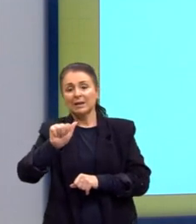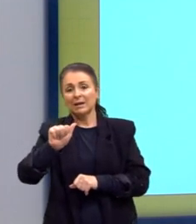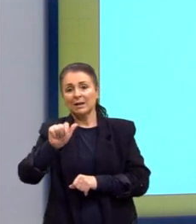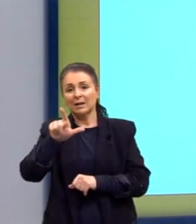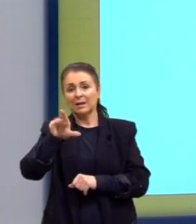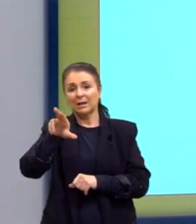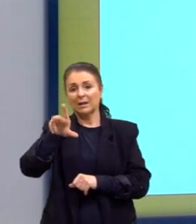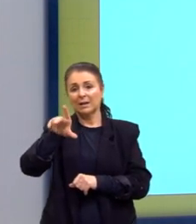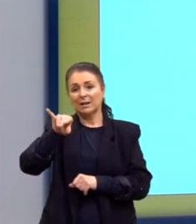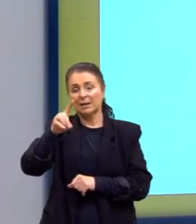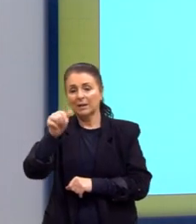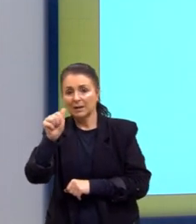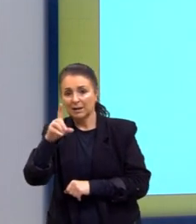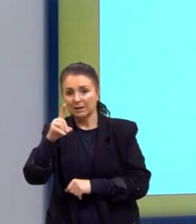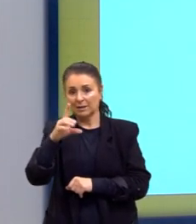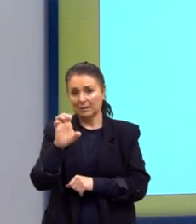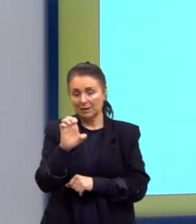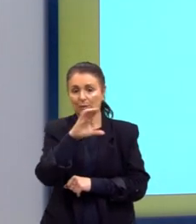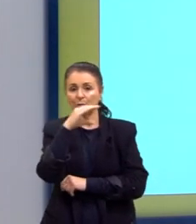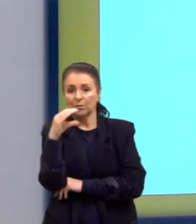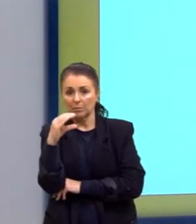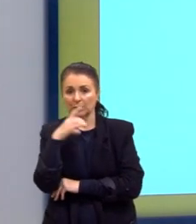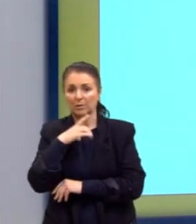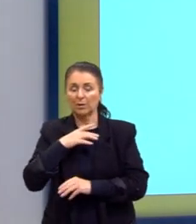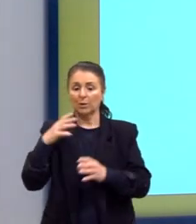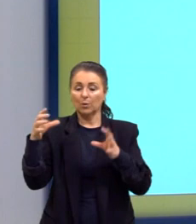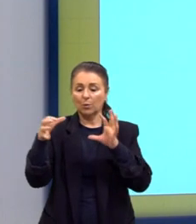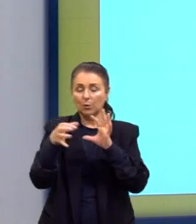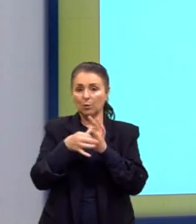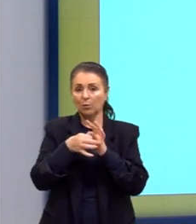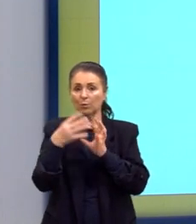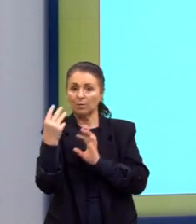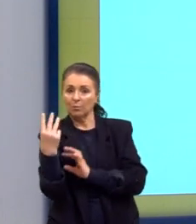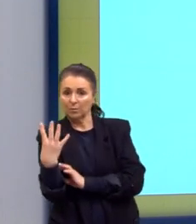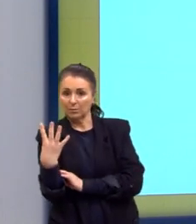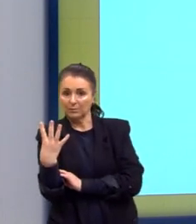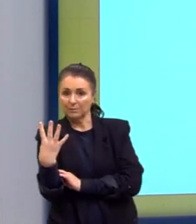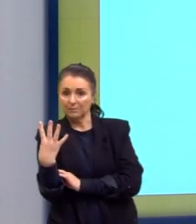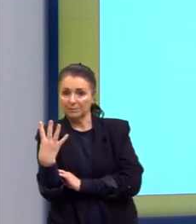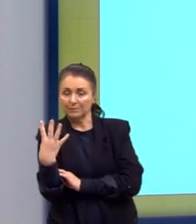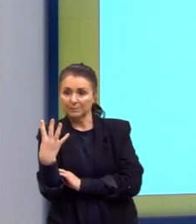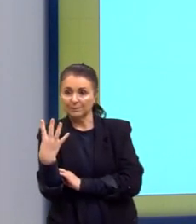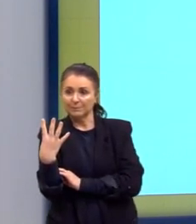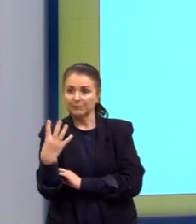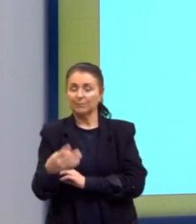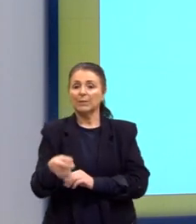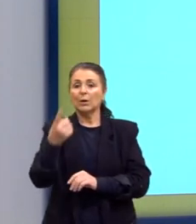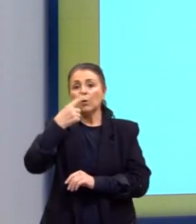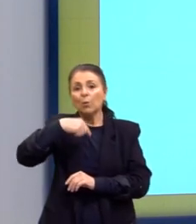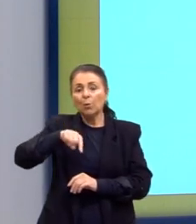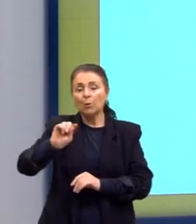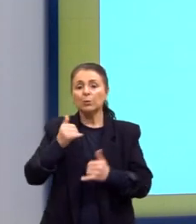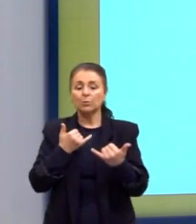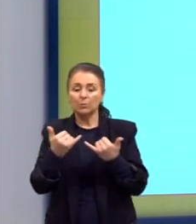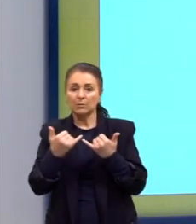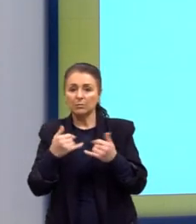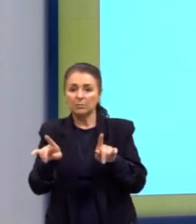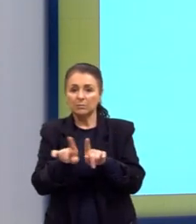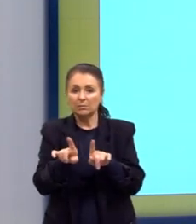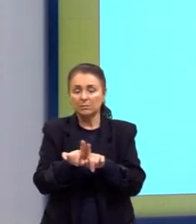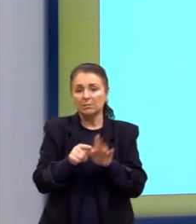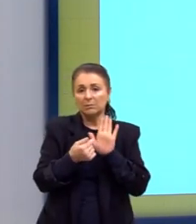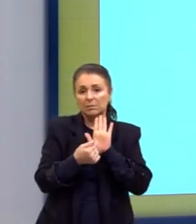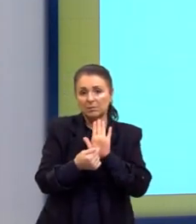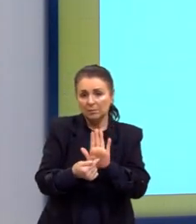porque esse átomo tem quatro ligações diferentes quatro ligantes diferentes desculpa aqui eu trouxe outro exemplo que também